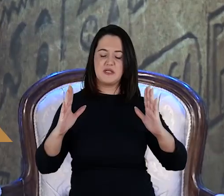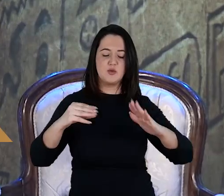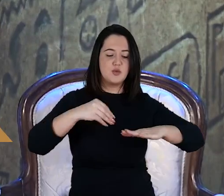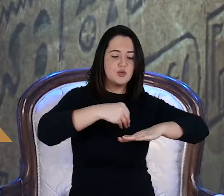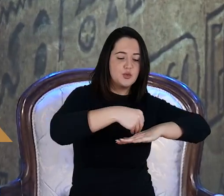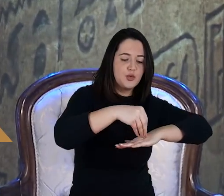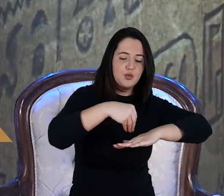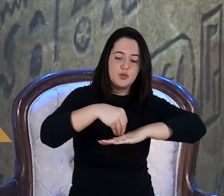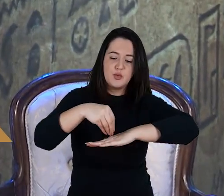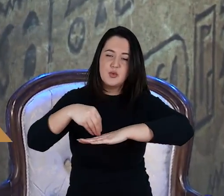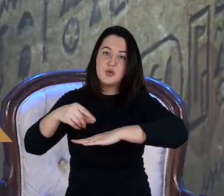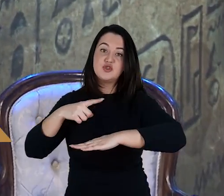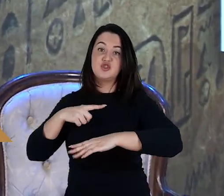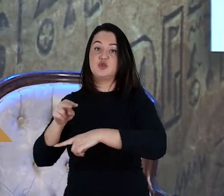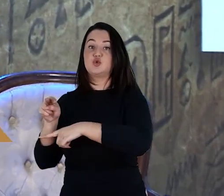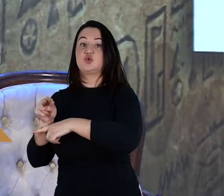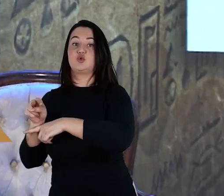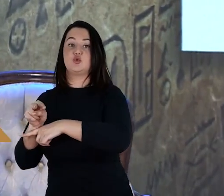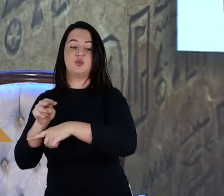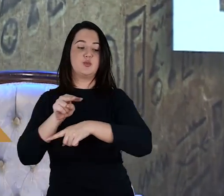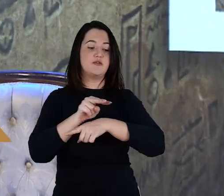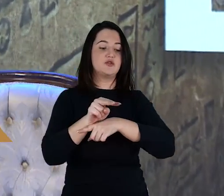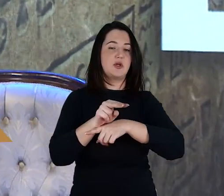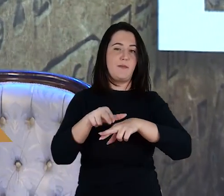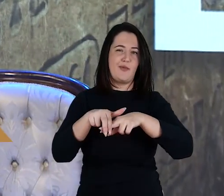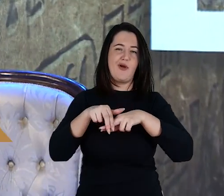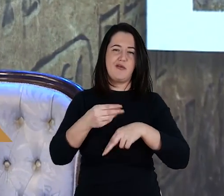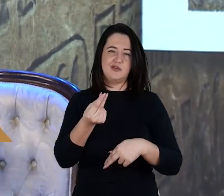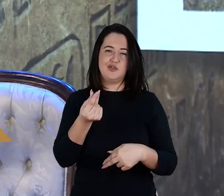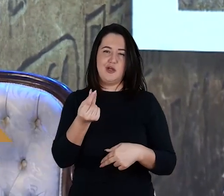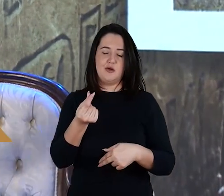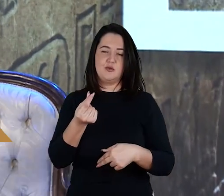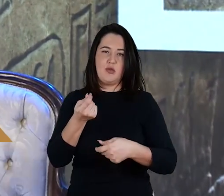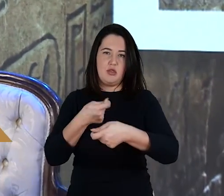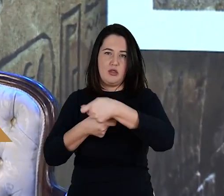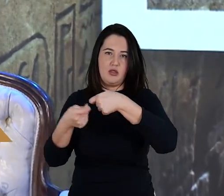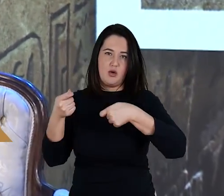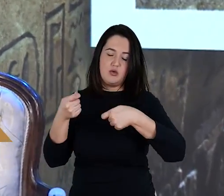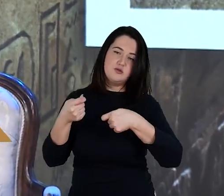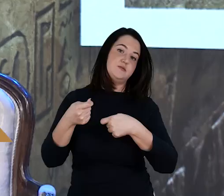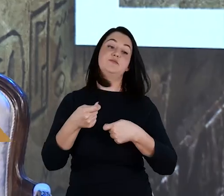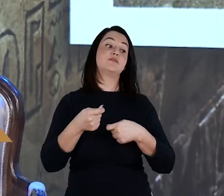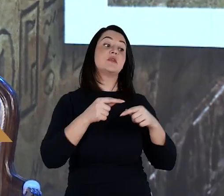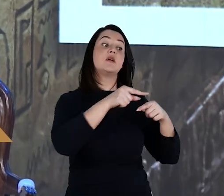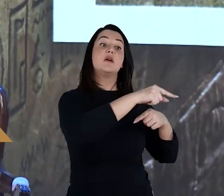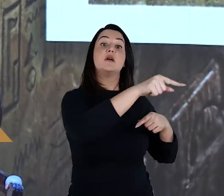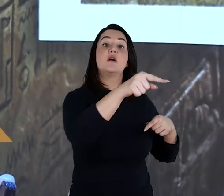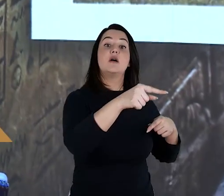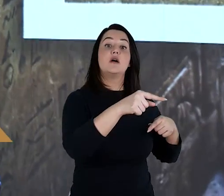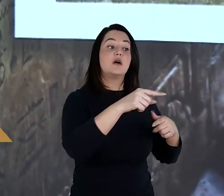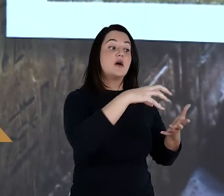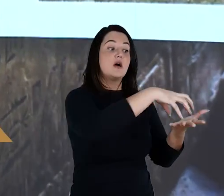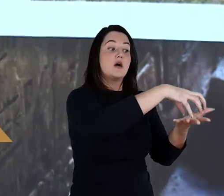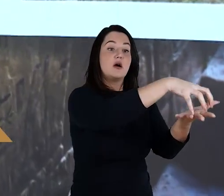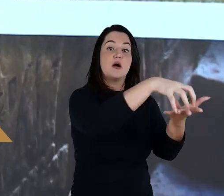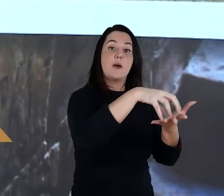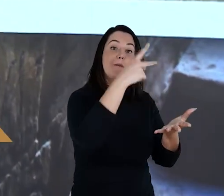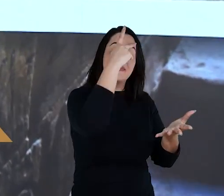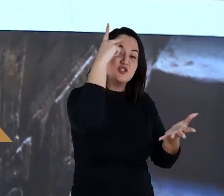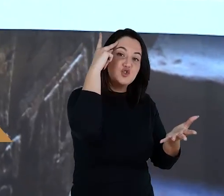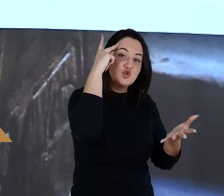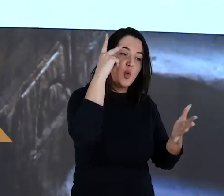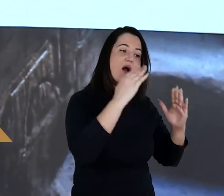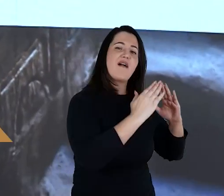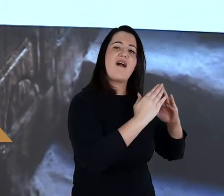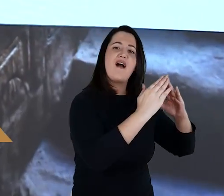sendo supervisionadas por motivos financeiros, os aldeães das vilas em redor mais próximas acabaram